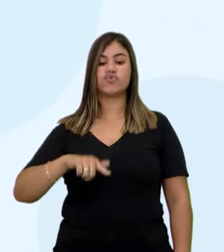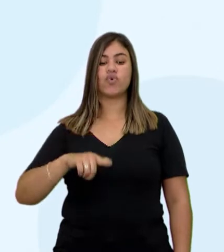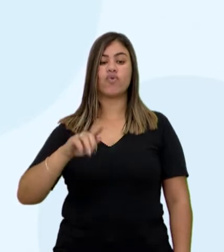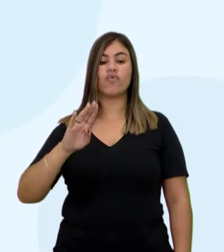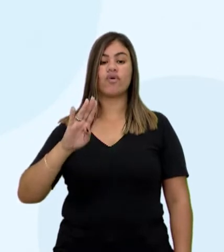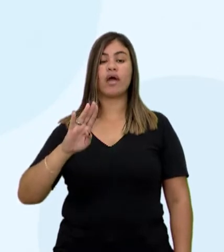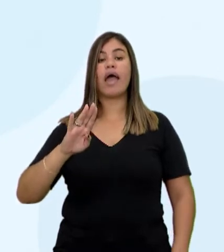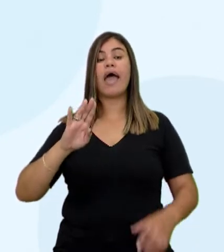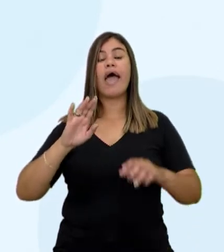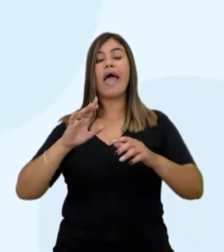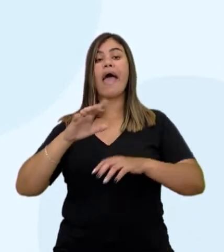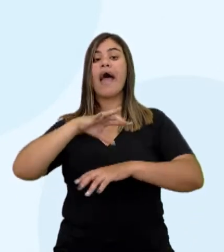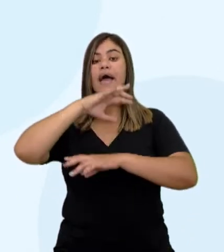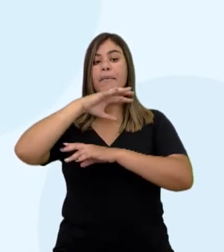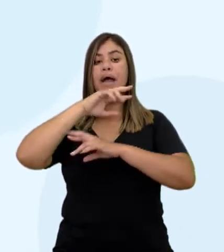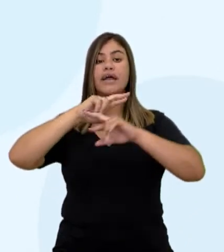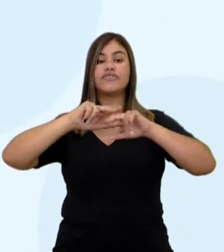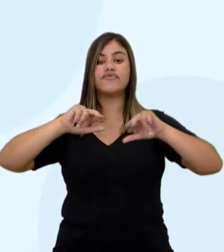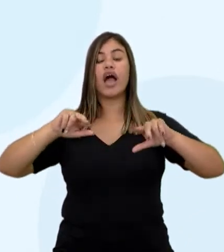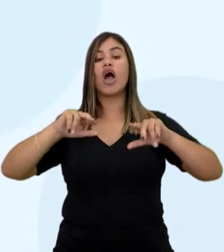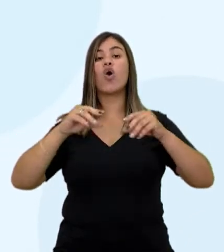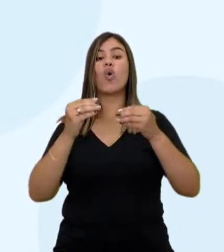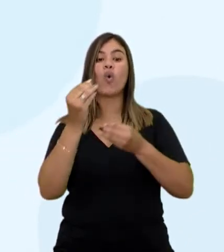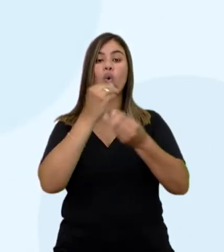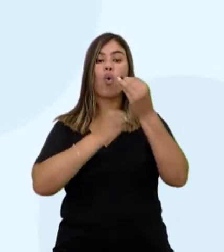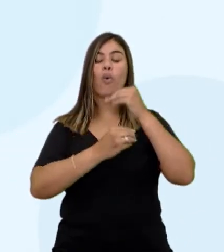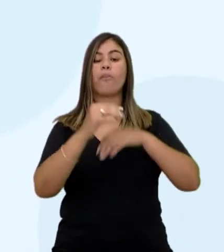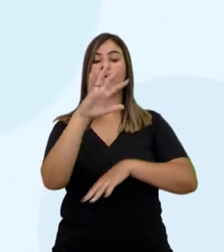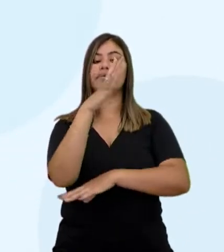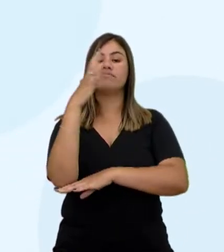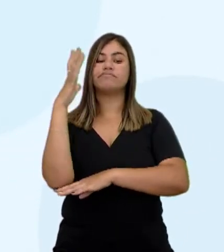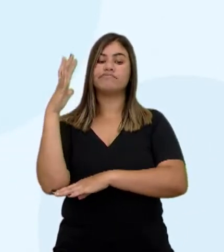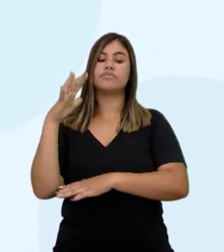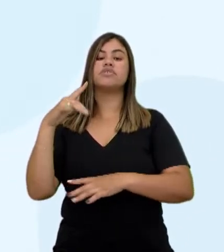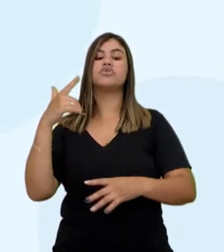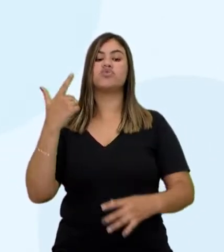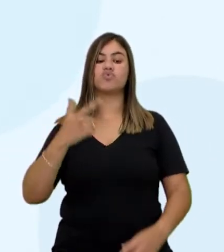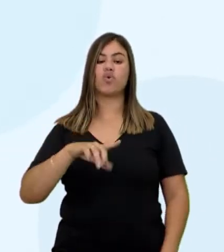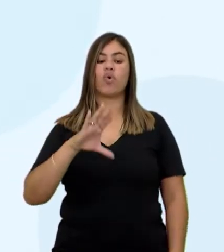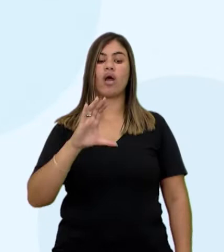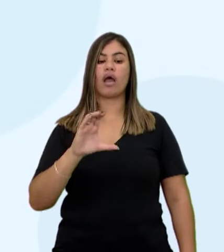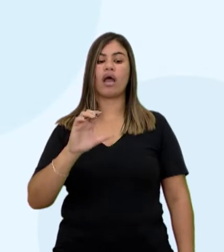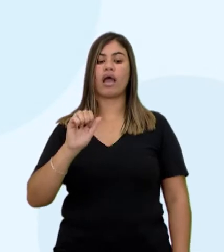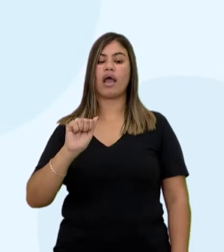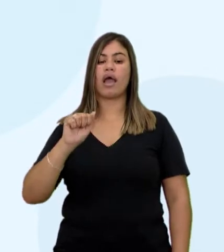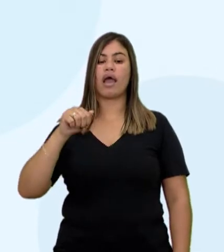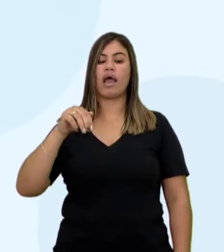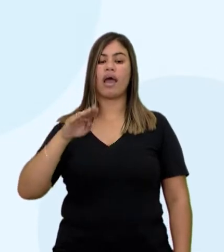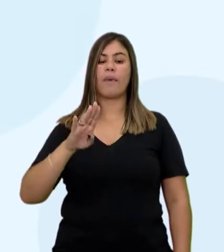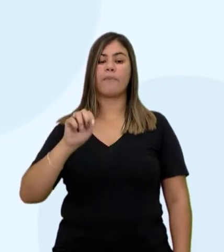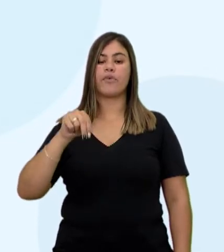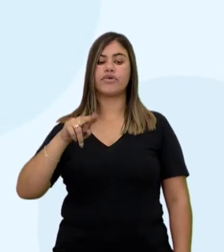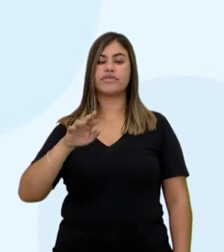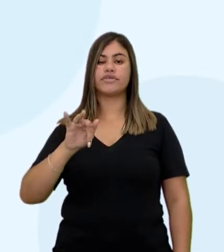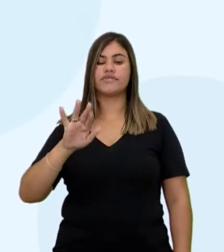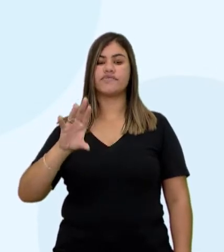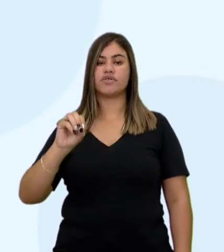aí, né, de 240 a 250 milhões de anos, o período permiano, né, da